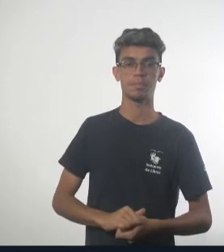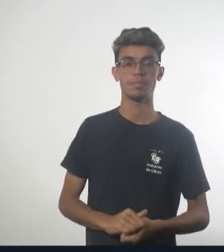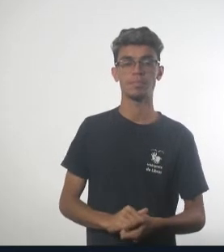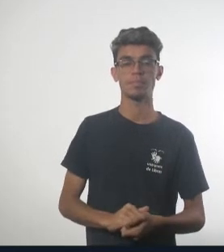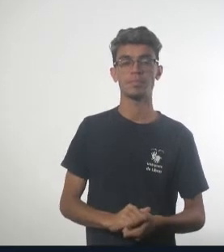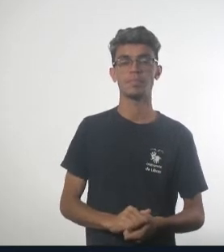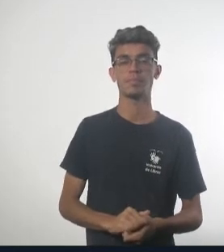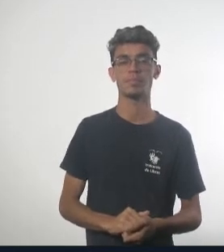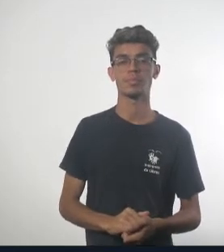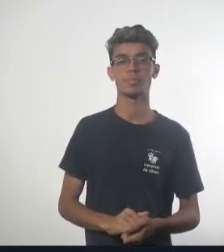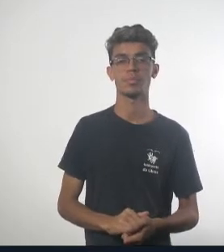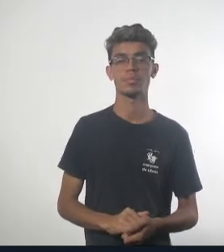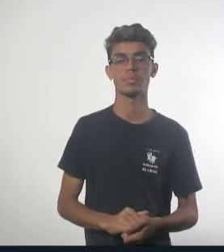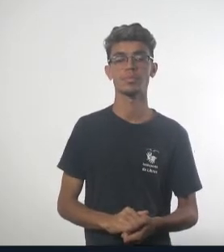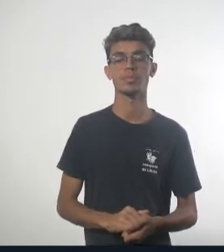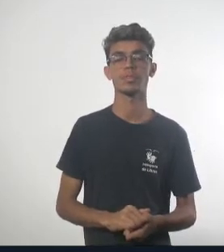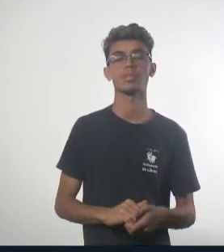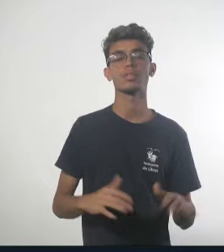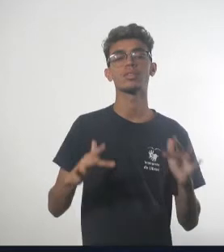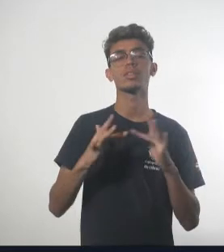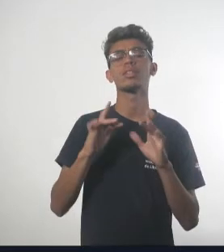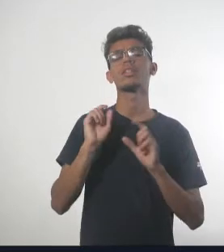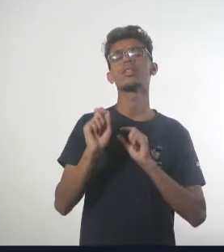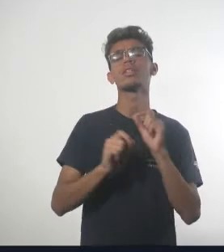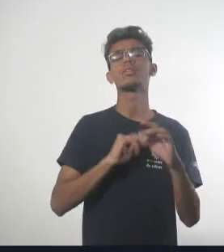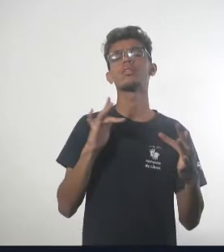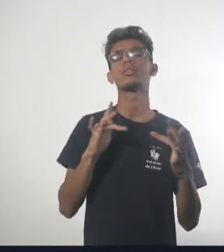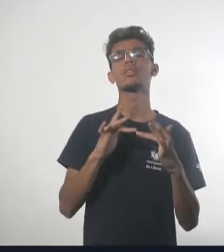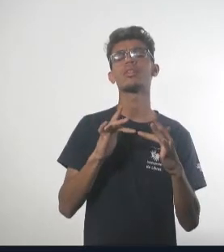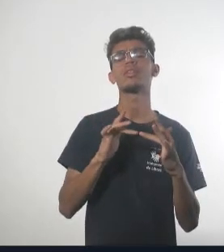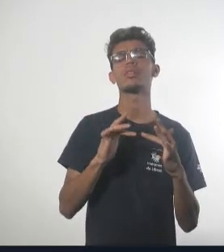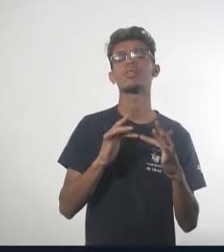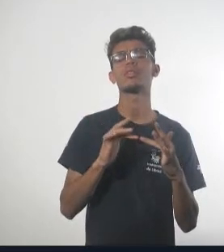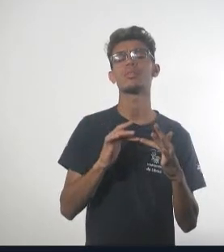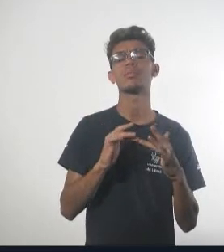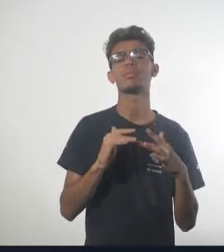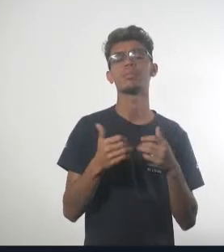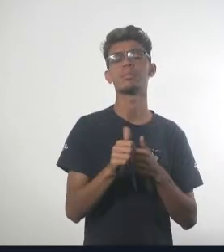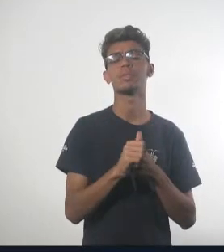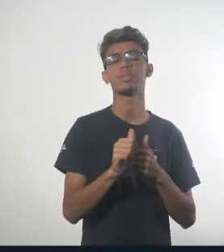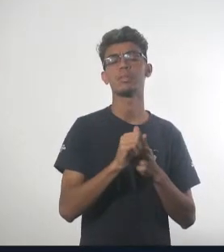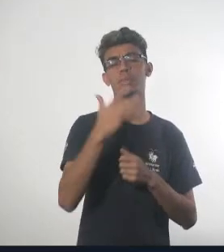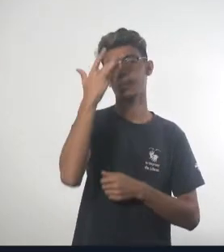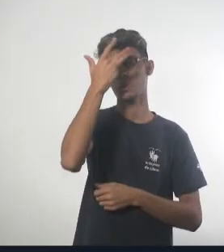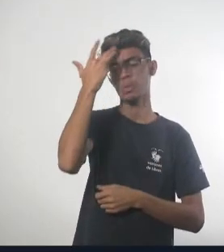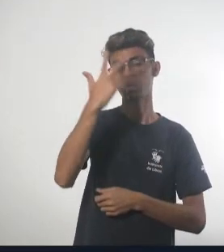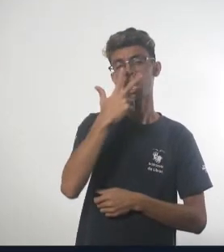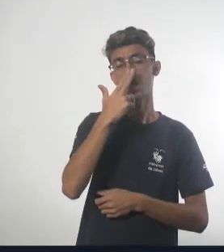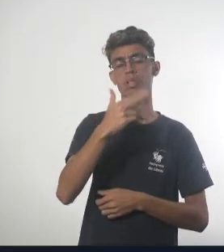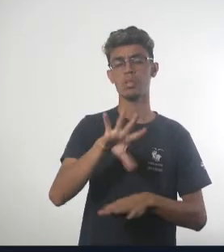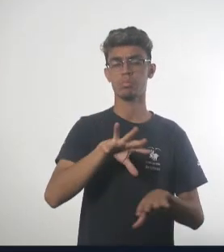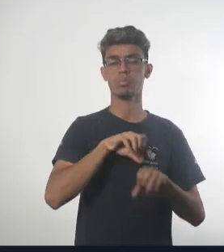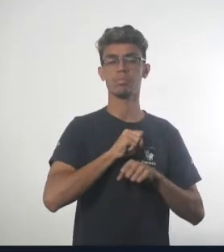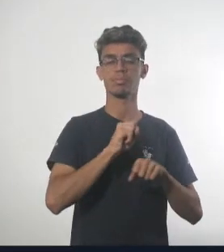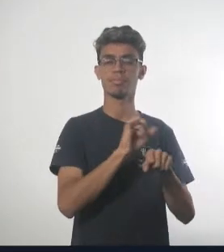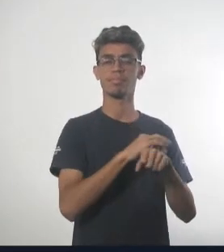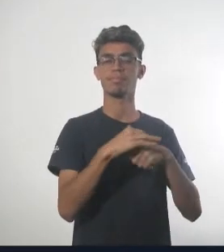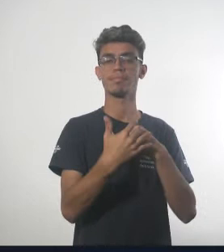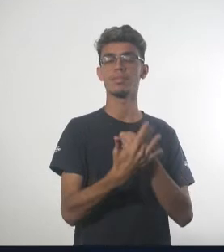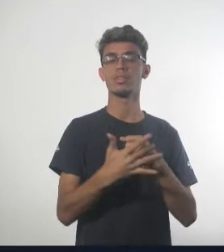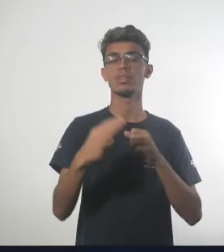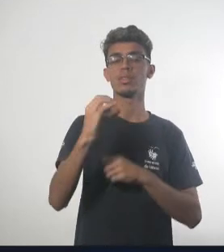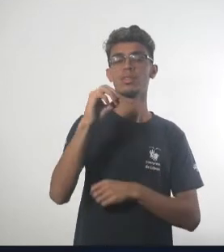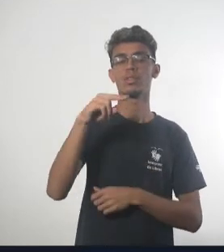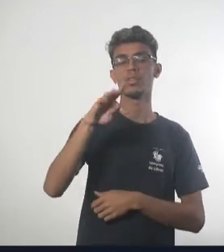Qual a definição, então, desses contatos? Quem são os contatos próximos dos casos suspeitos ou confirmados de Covid-19? Então,